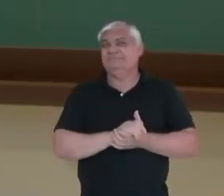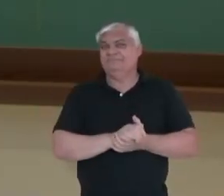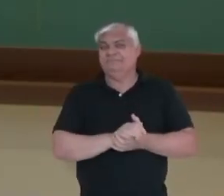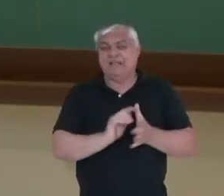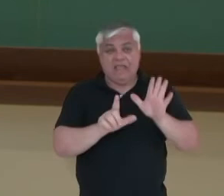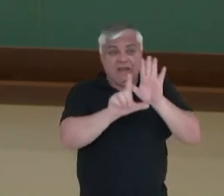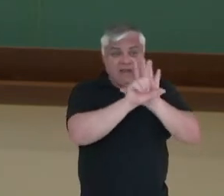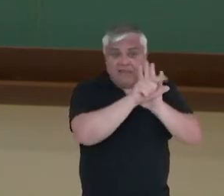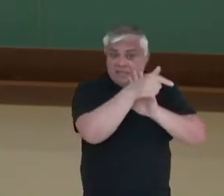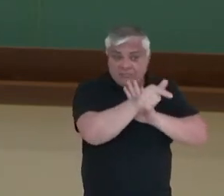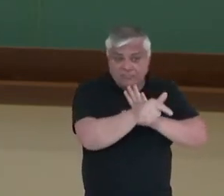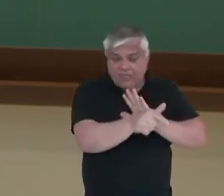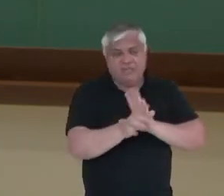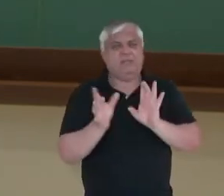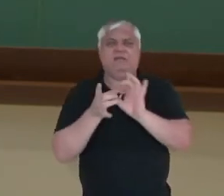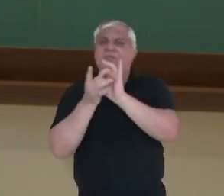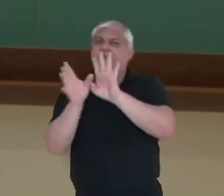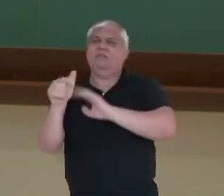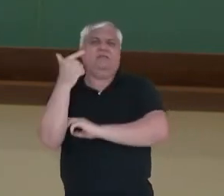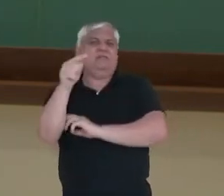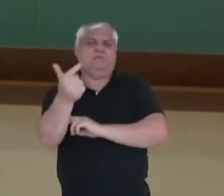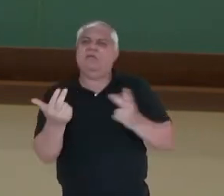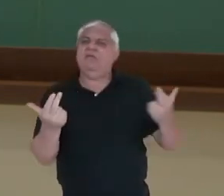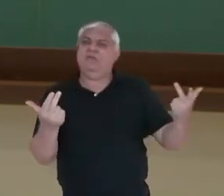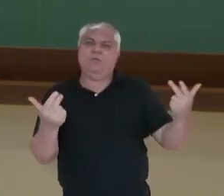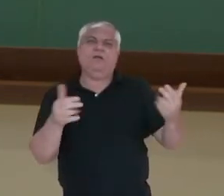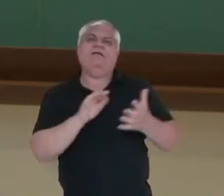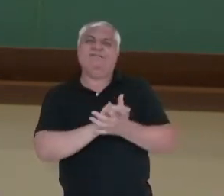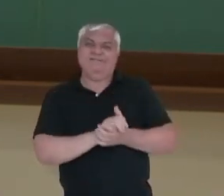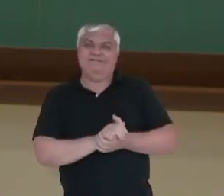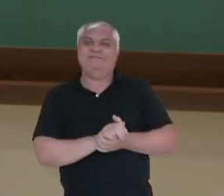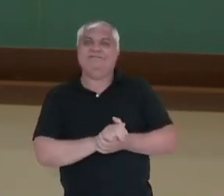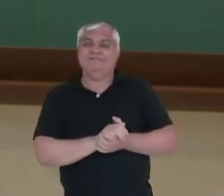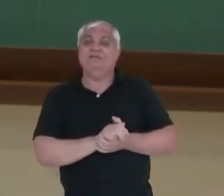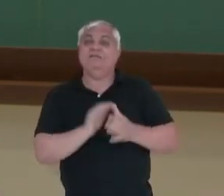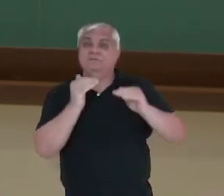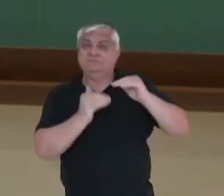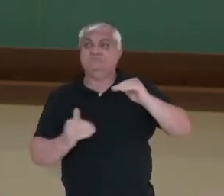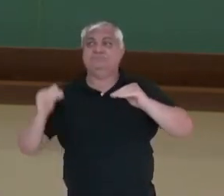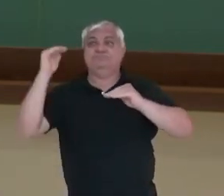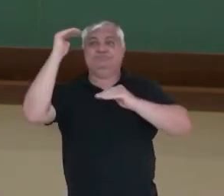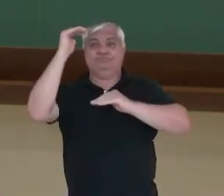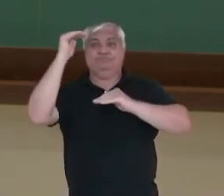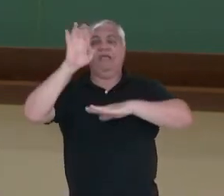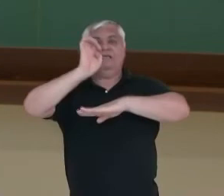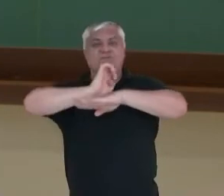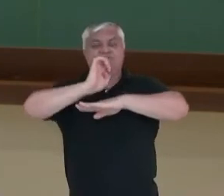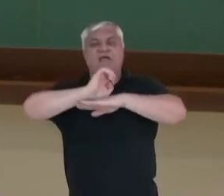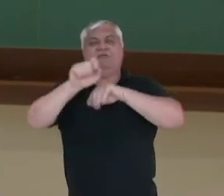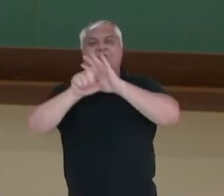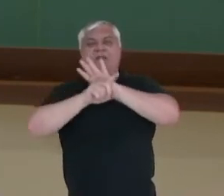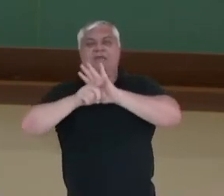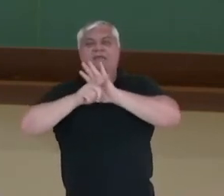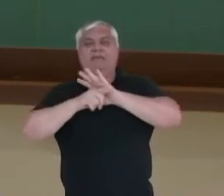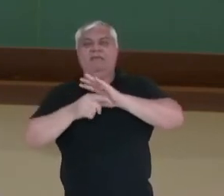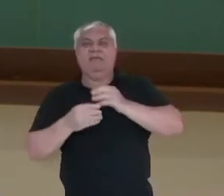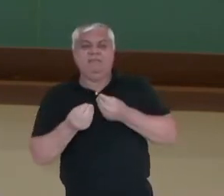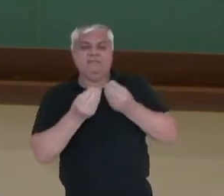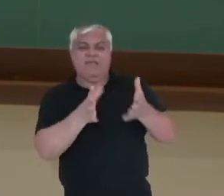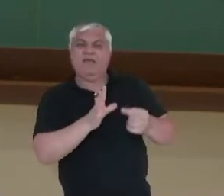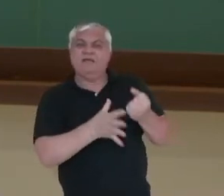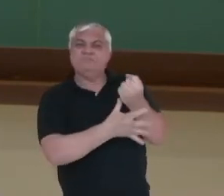lei, não há liberdade. Logo, é o Estado e as suas leis que vai garantir que